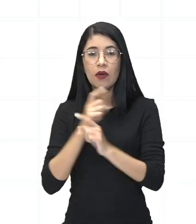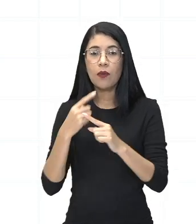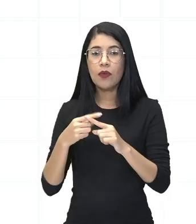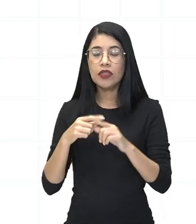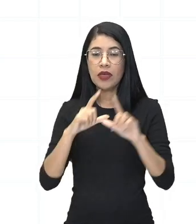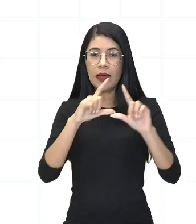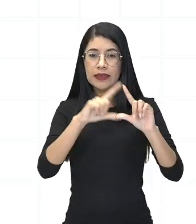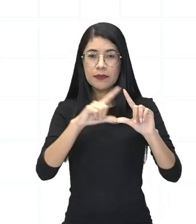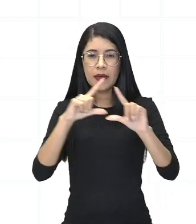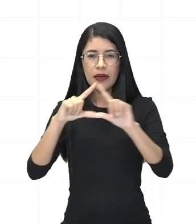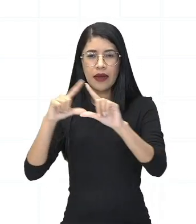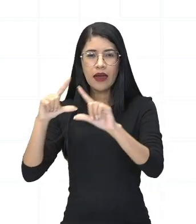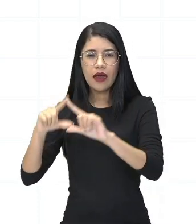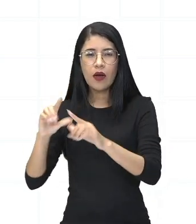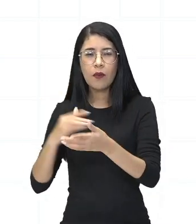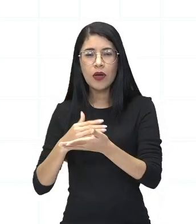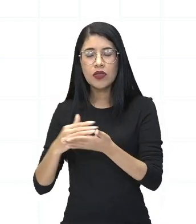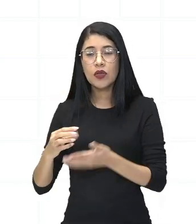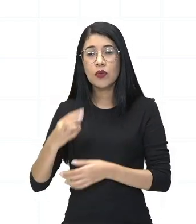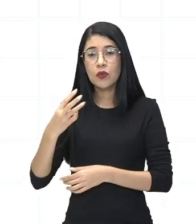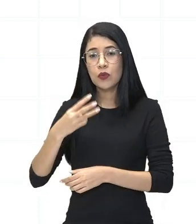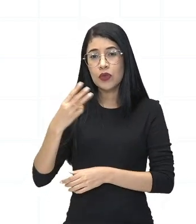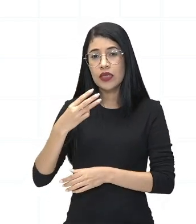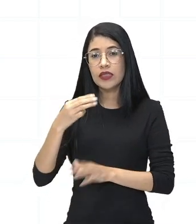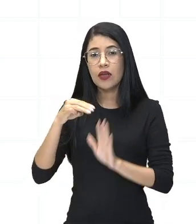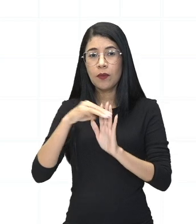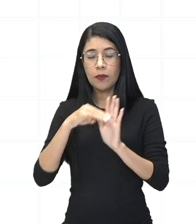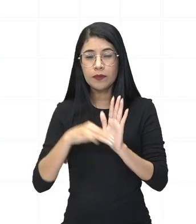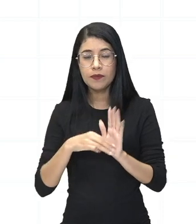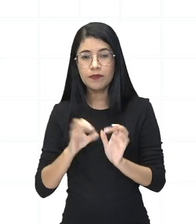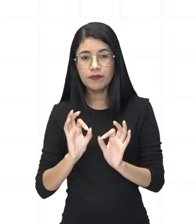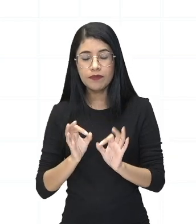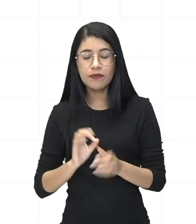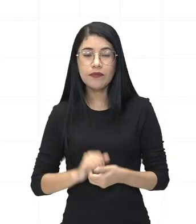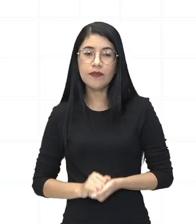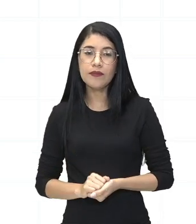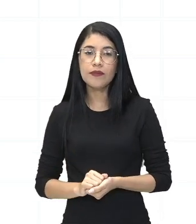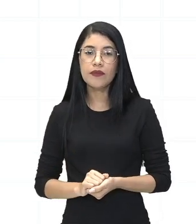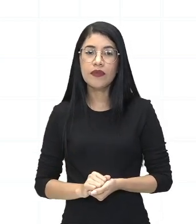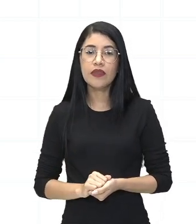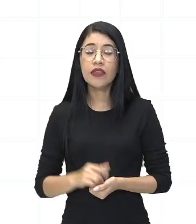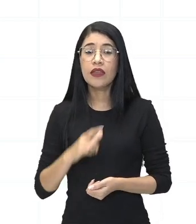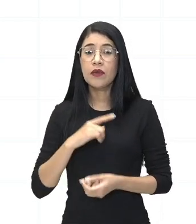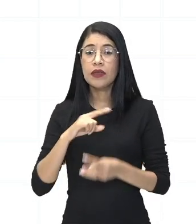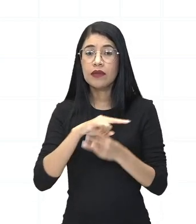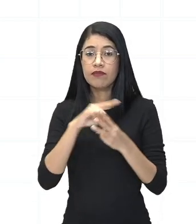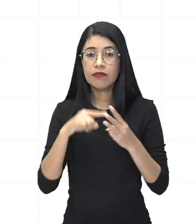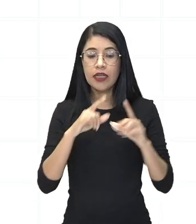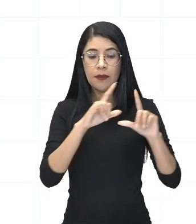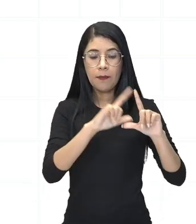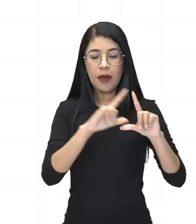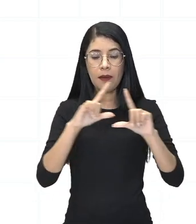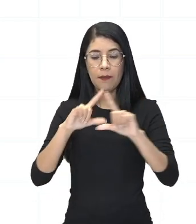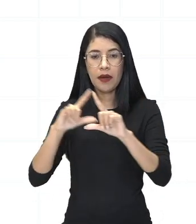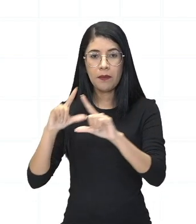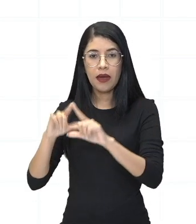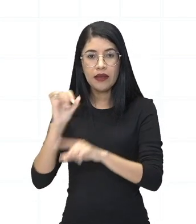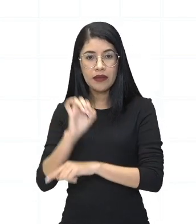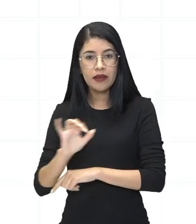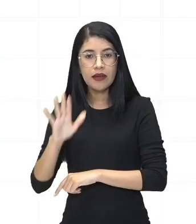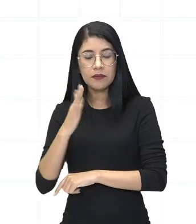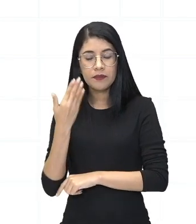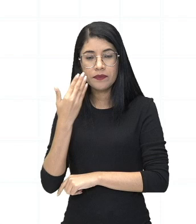pirâmides, iniciada no 3º milênio, certo? Aí nós temos 3 pirâmides que vocês vão ver na